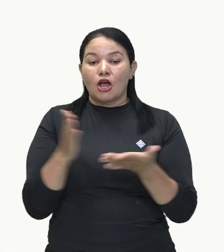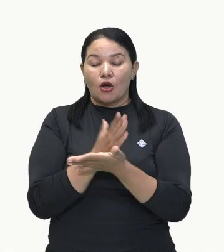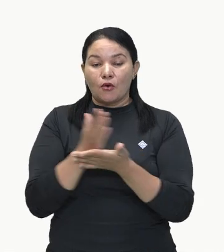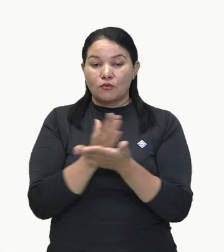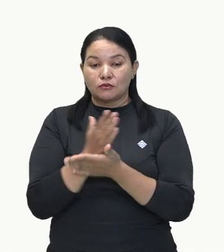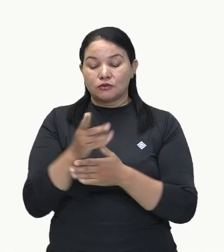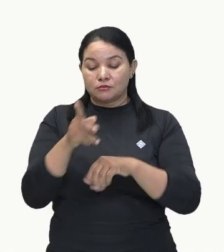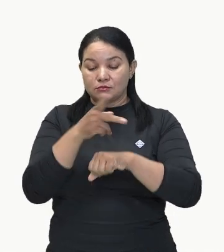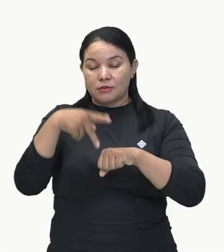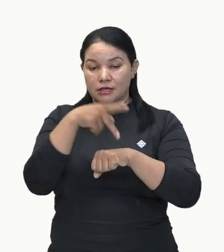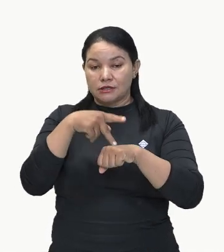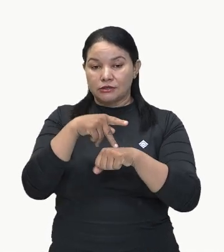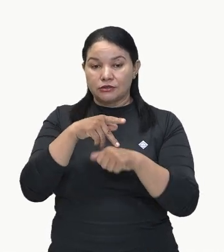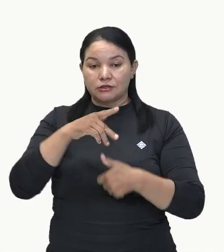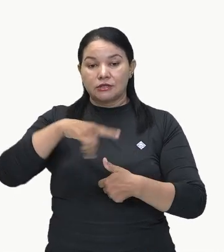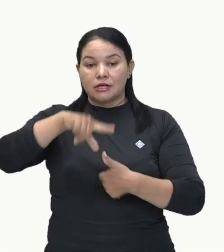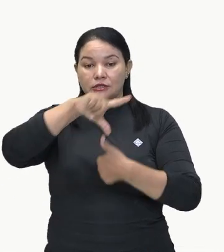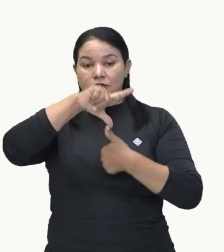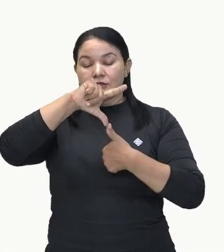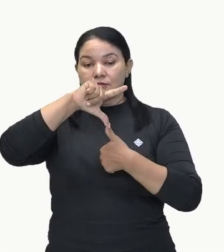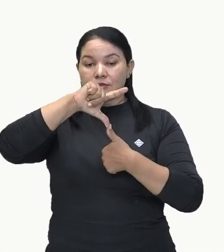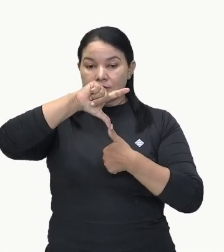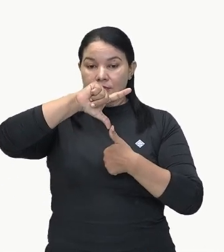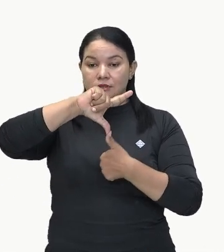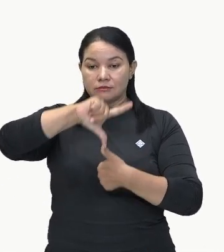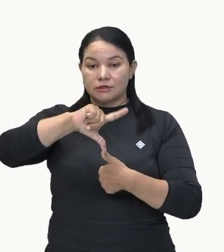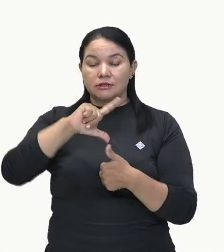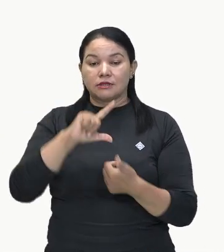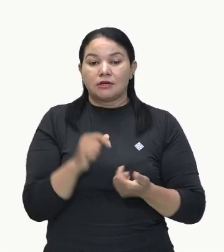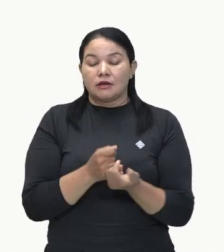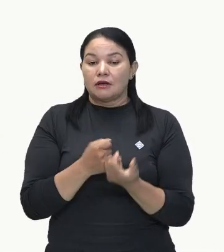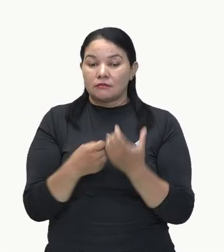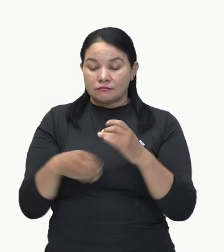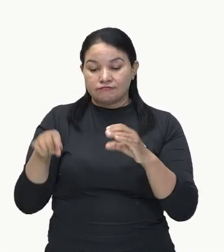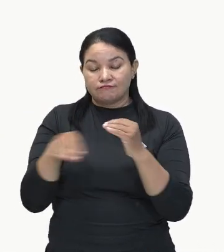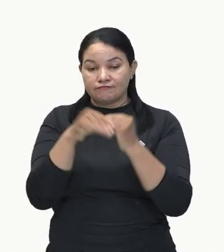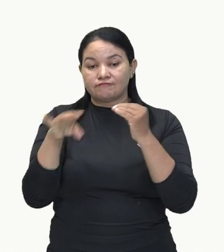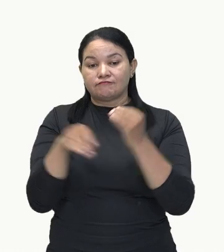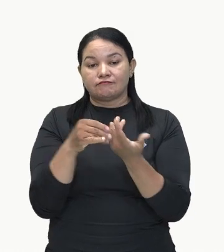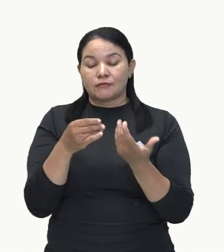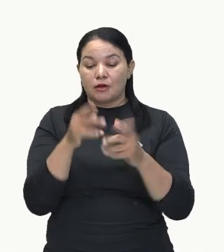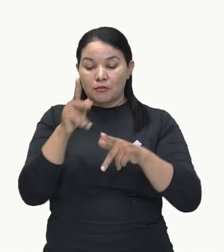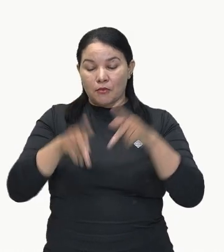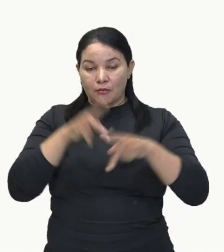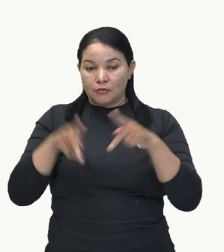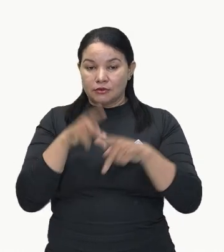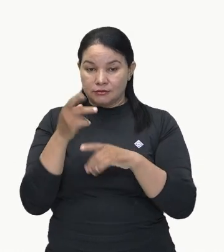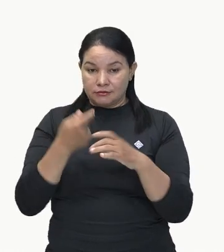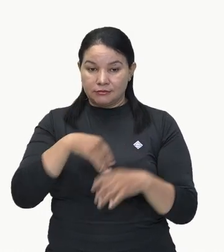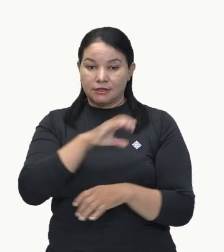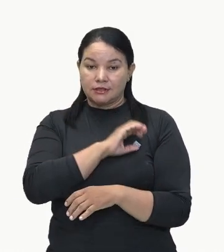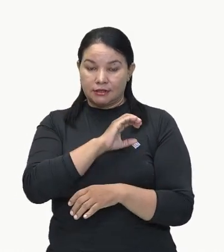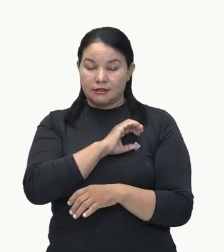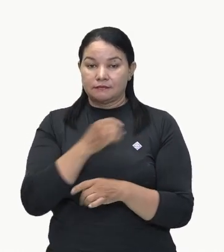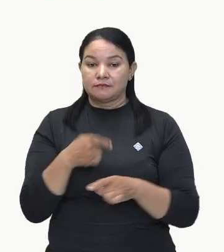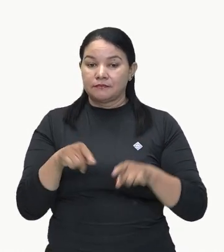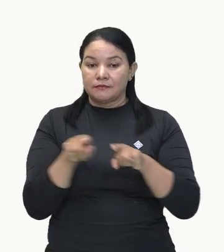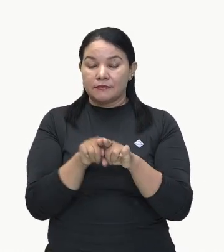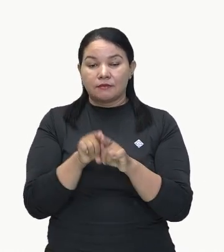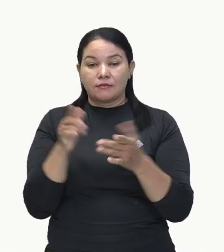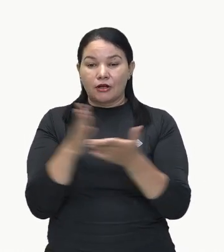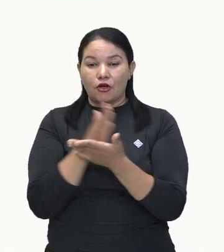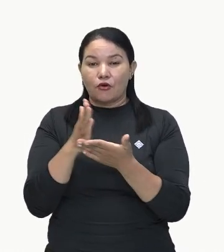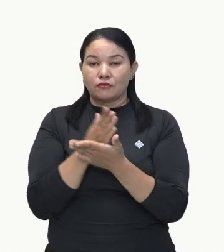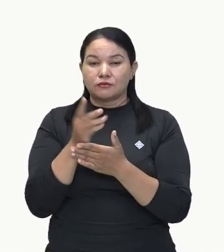latino-americanos vão estar também hoje compondo a população do Canadá. A gente vai verificar, por exemplo, que cerca